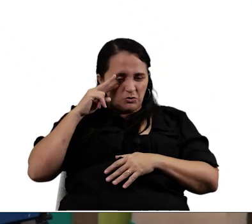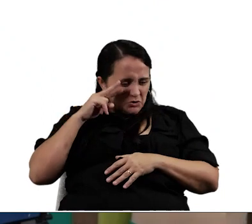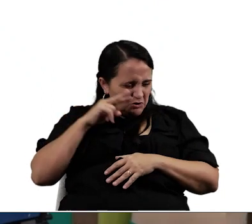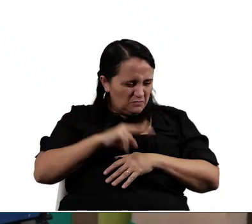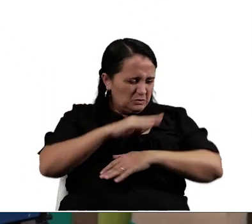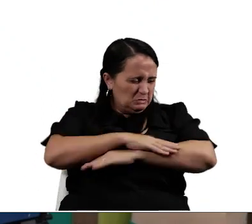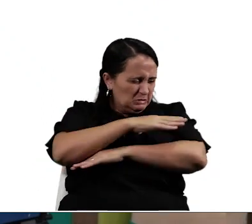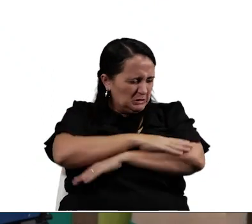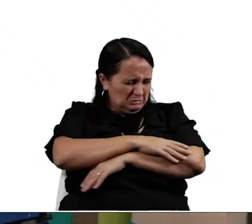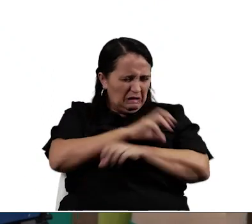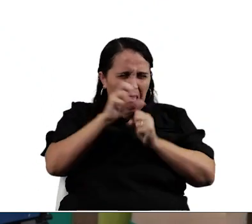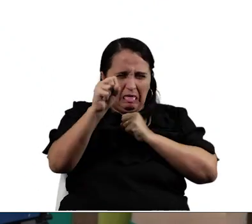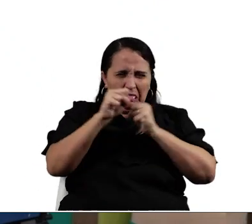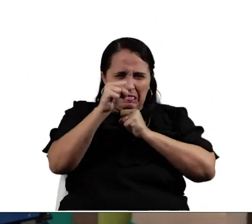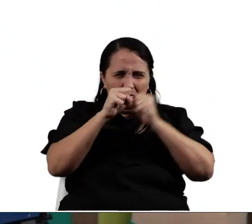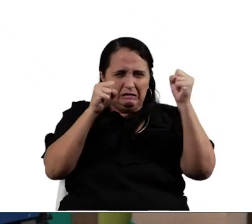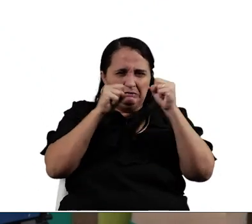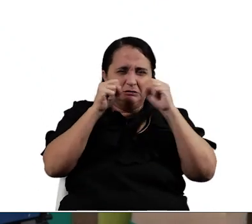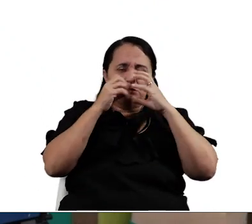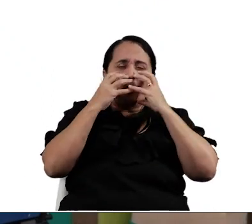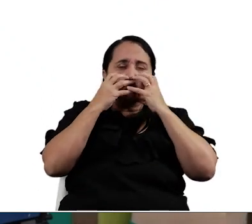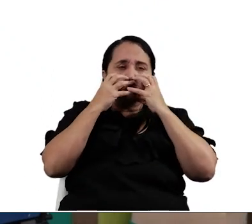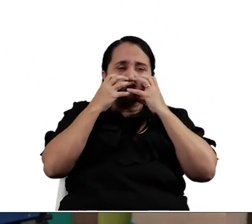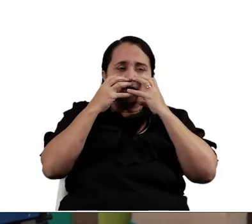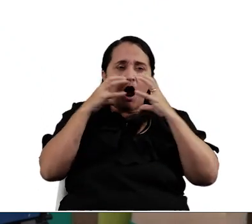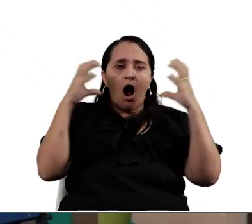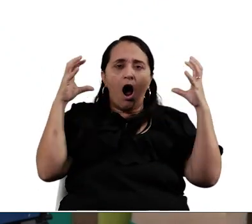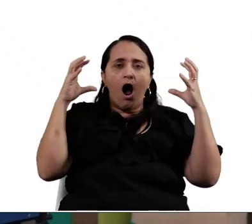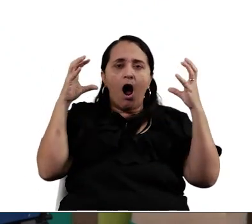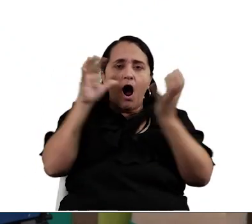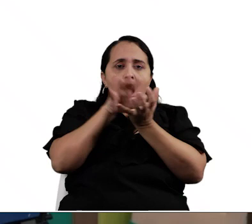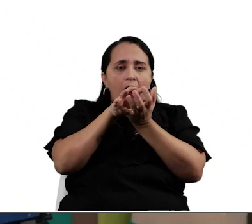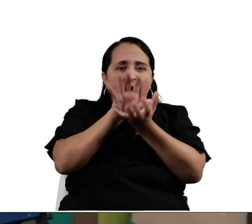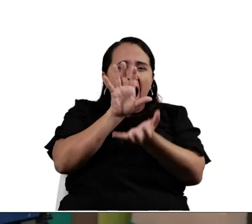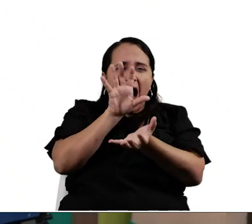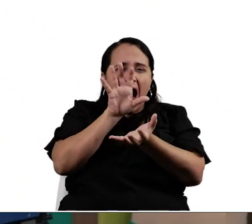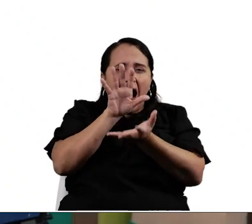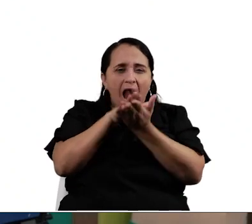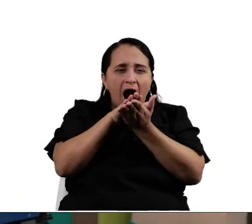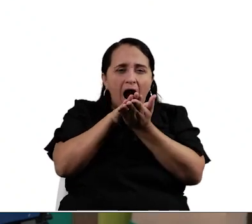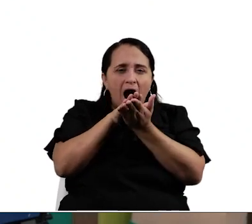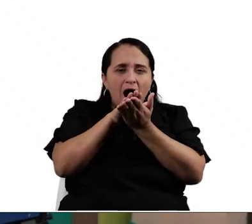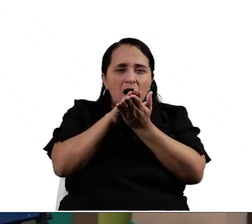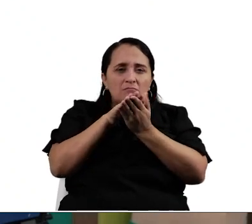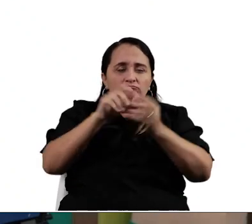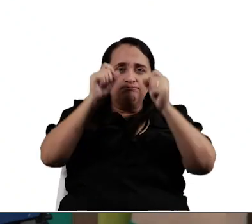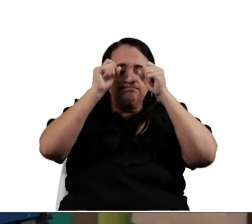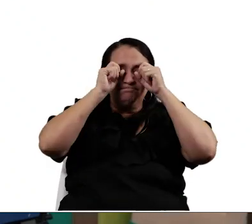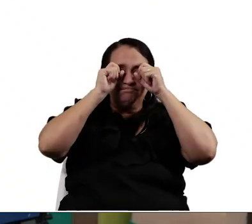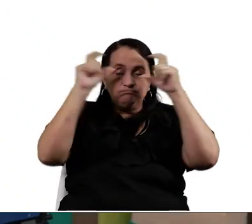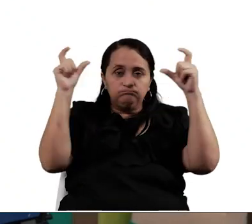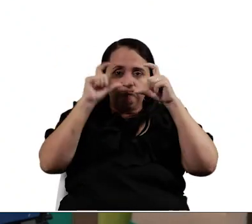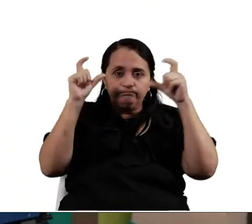todo esborrachado, todo boca grande, todo olho esbugalhado, por conta dessa